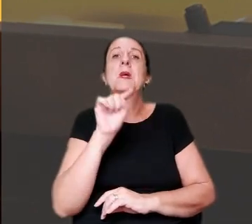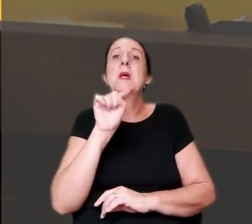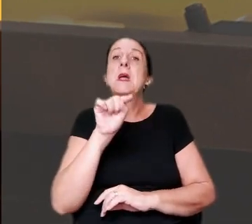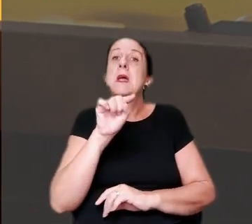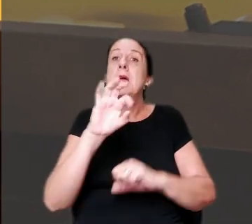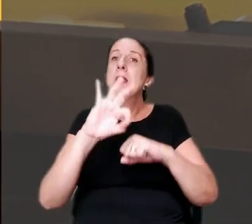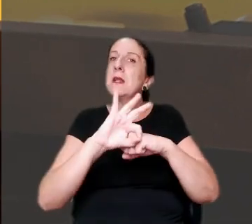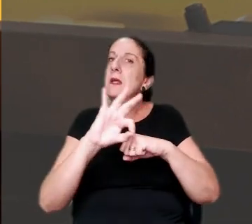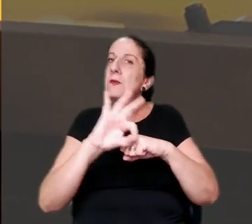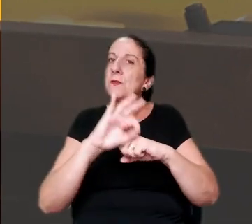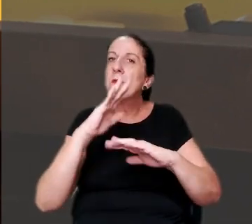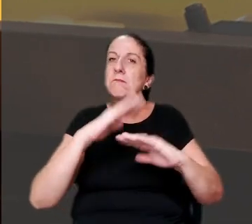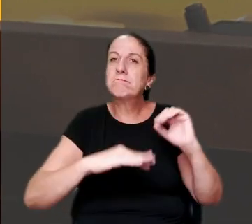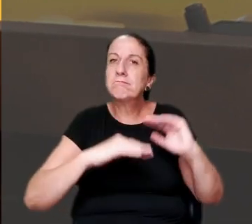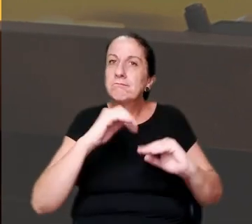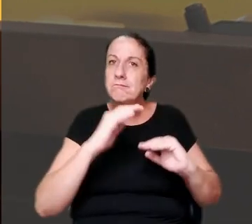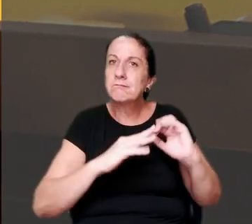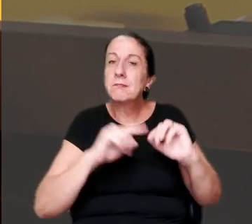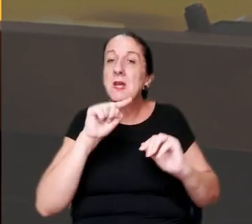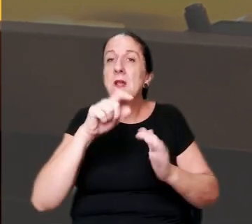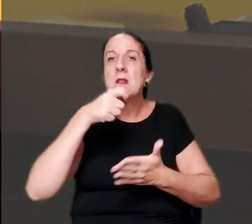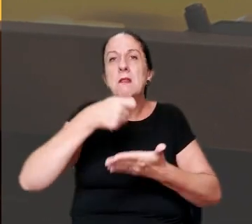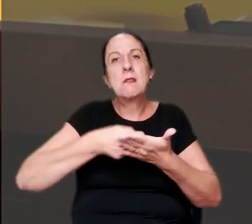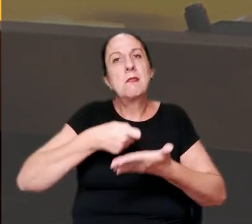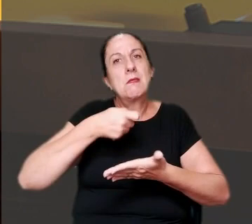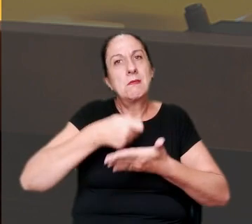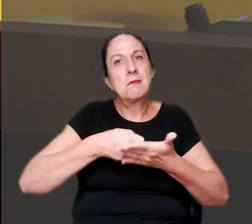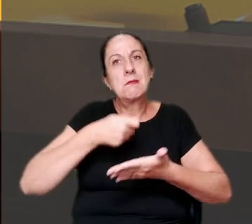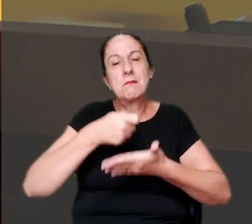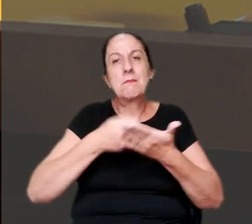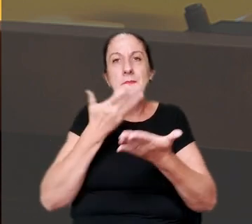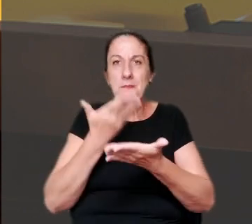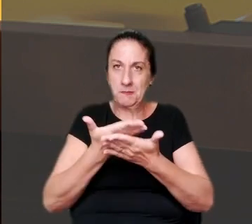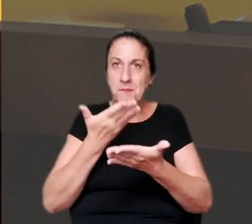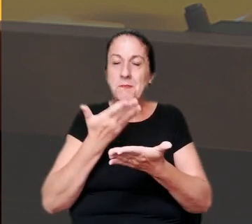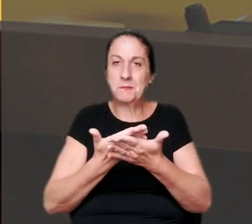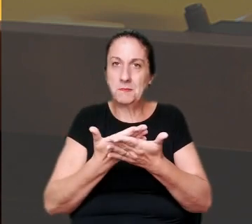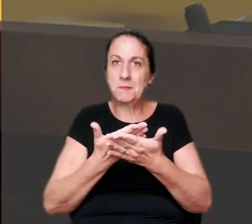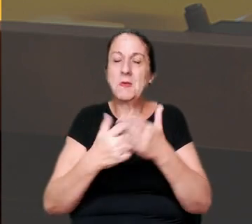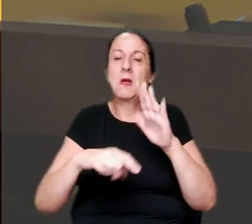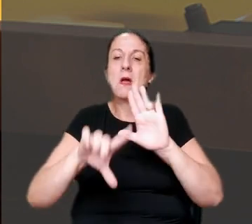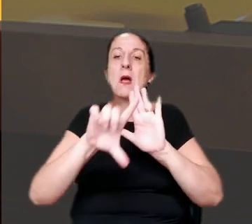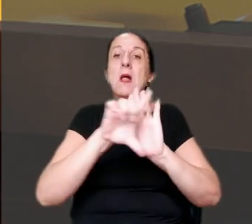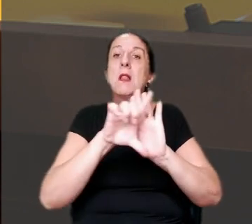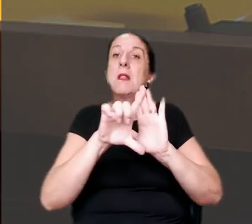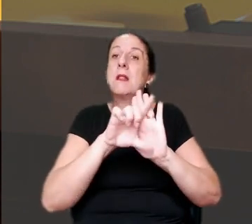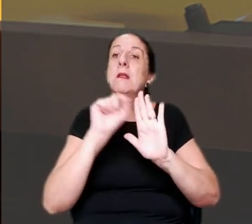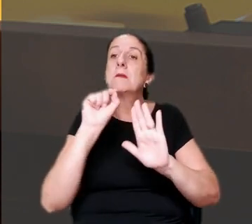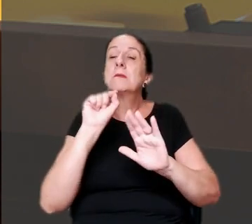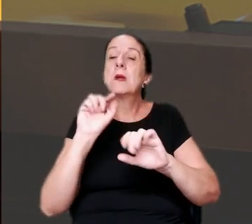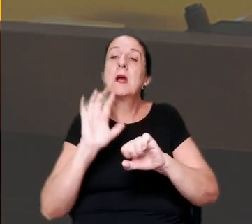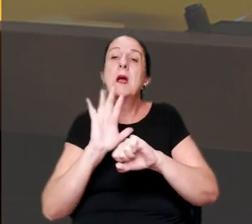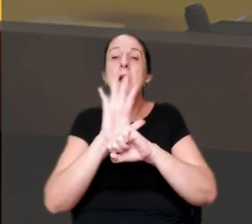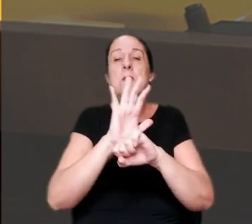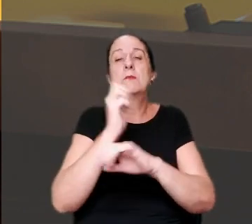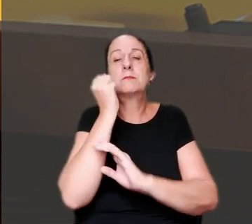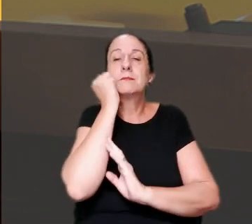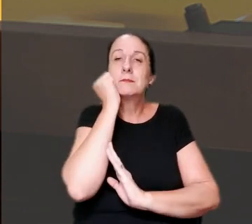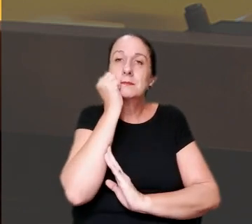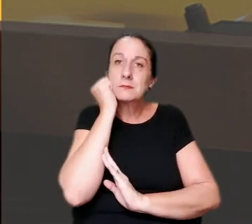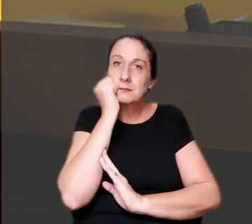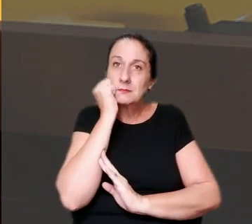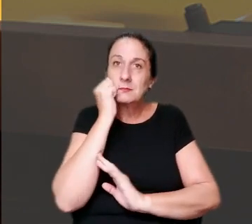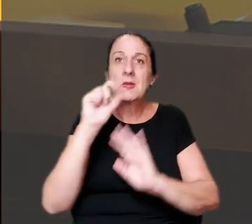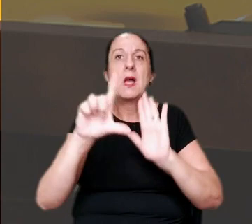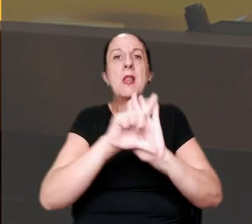rábula, se torna um advogado prático, e se dedica a estudar as leis que favoreciam os